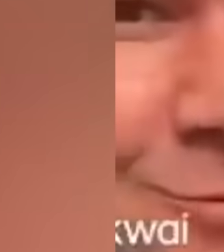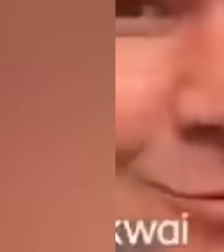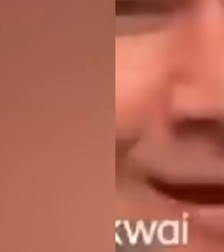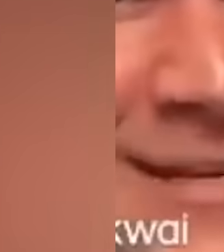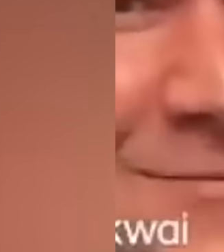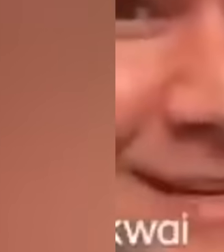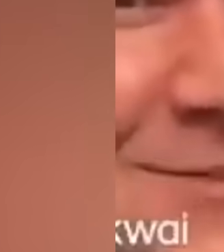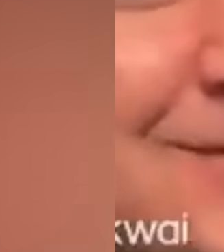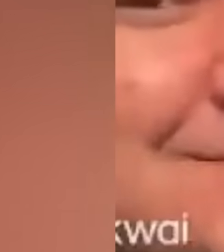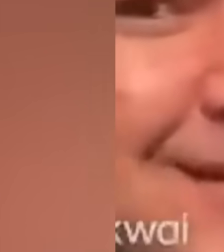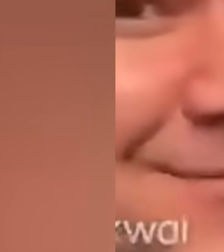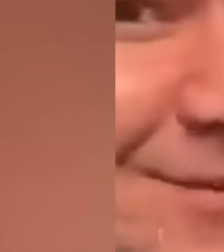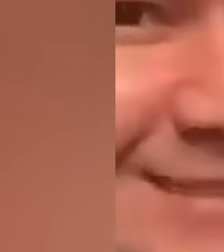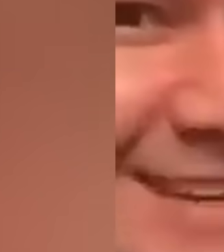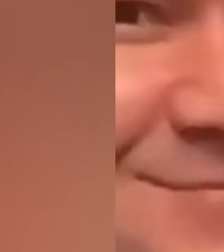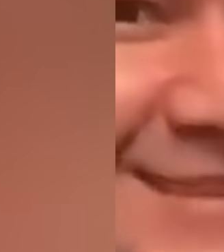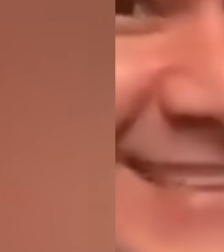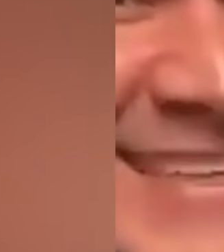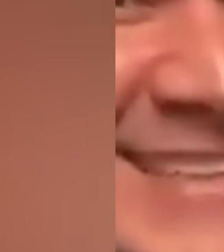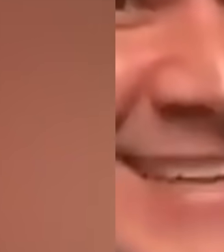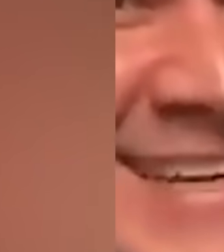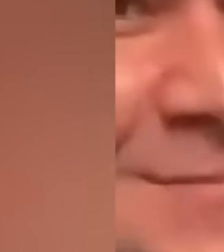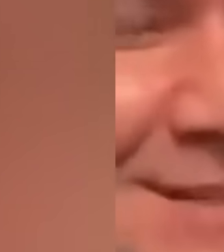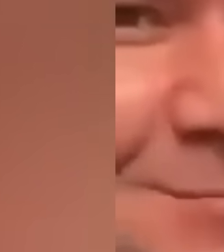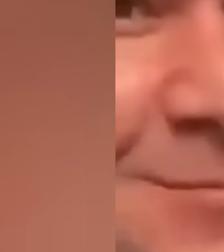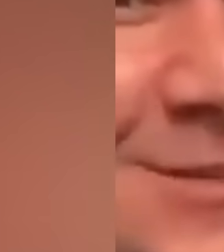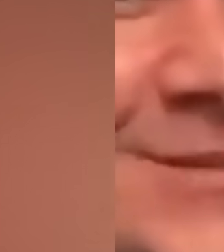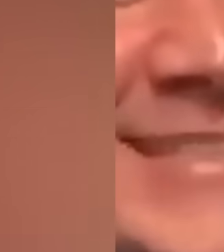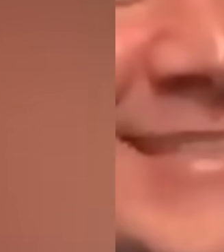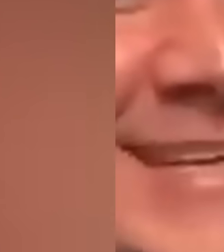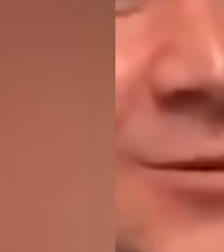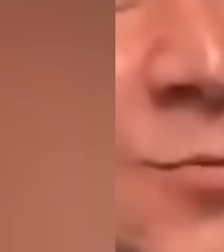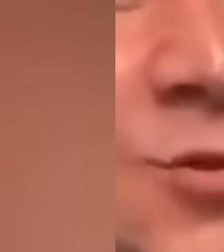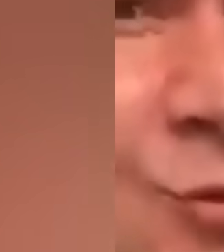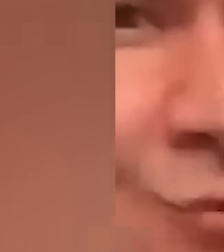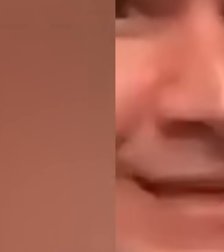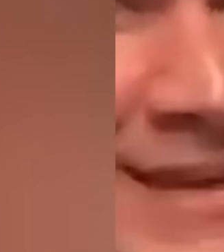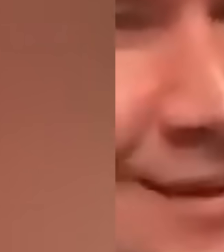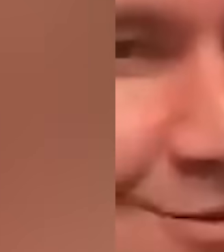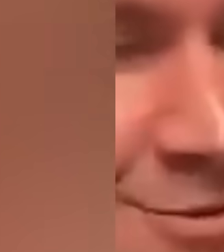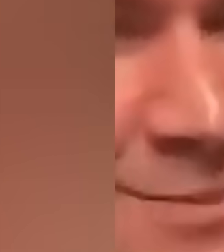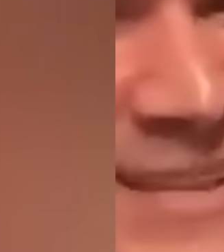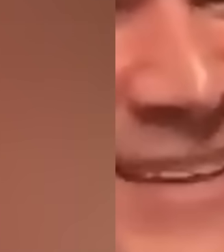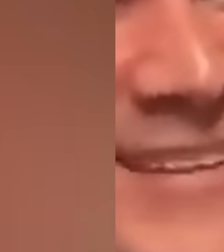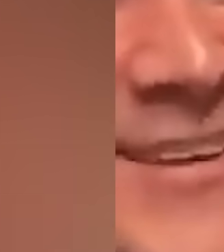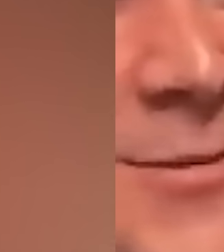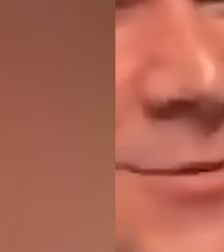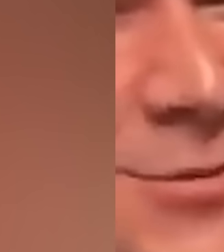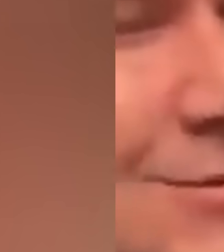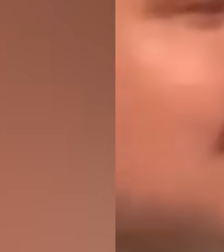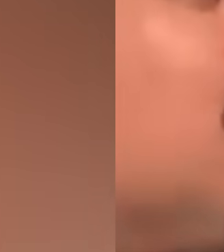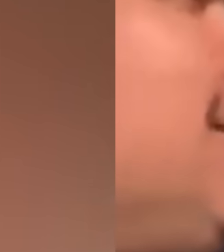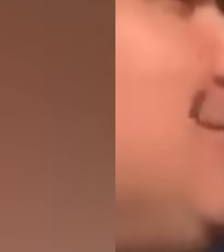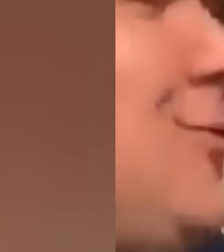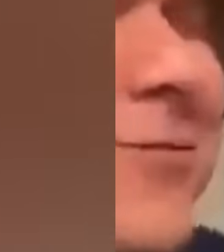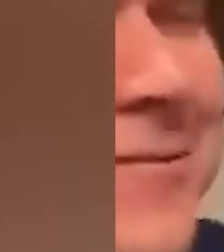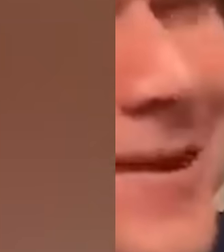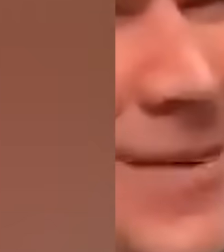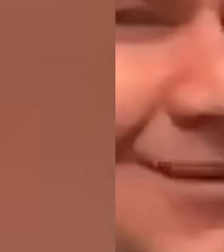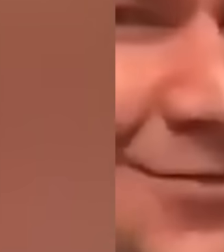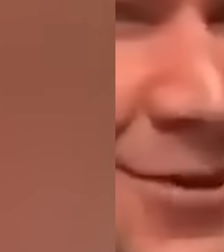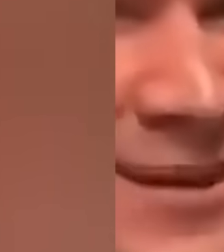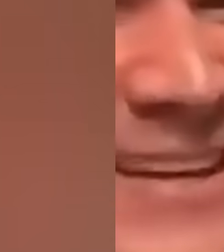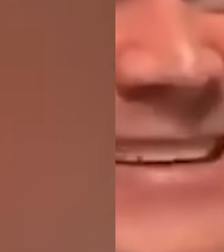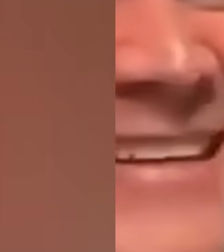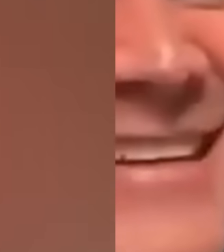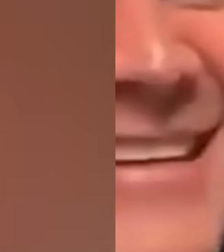Olha, tumultuar às vezes faz parte do processo, presidente, principalmente quando a gente queria obstruir, era o nosso objeto, obstruir. O senhor não vai